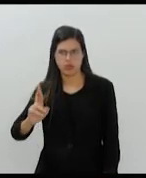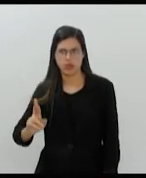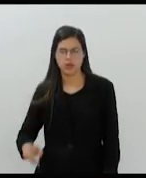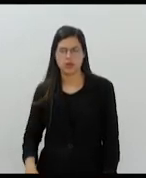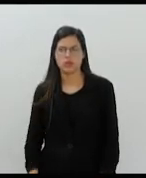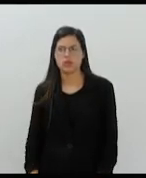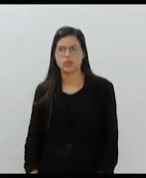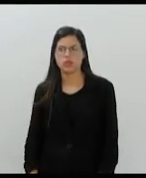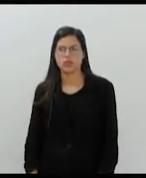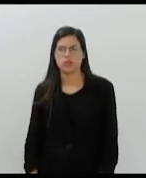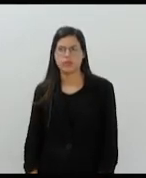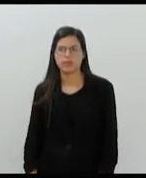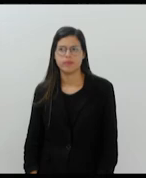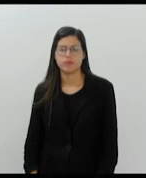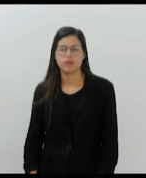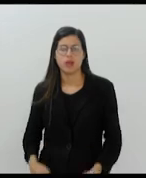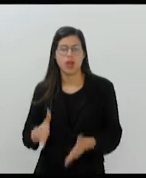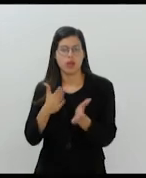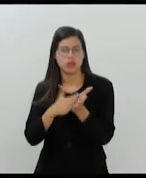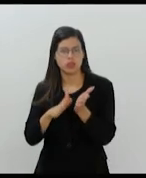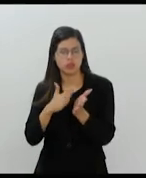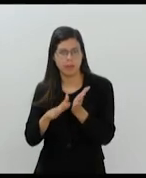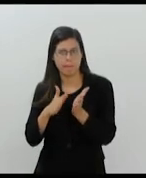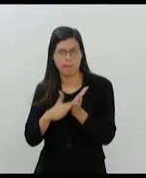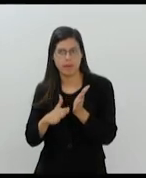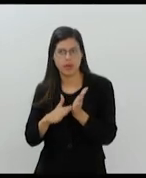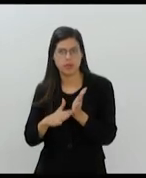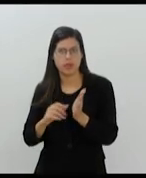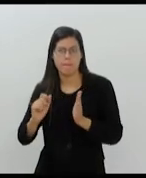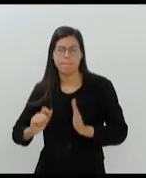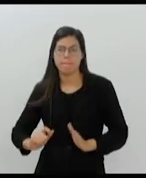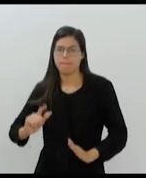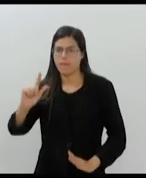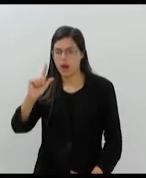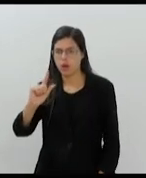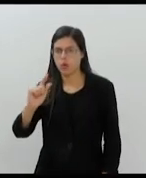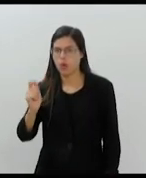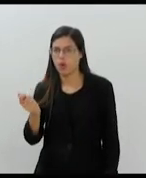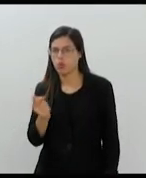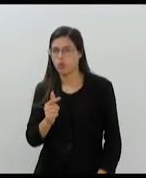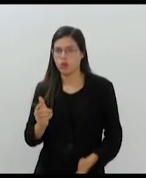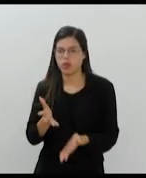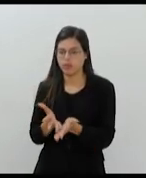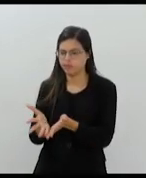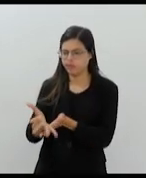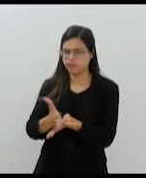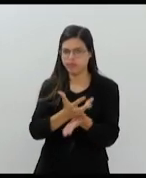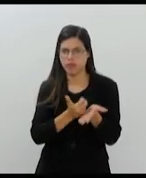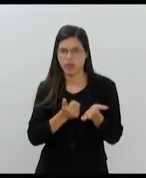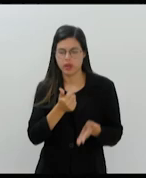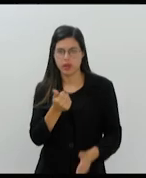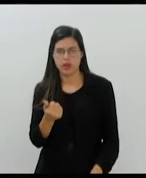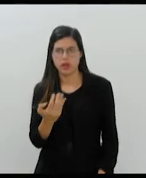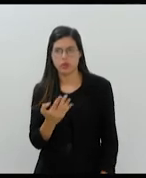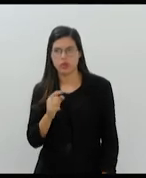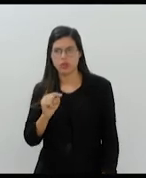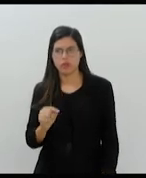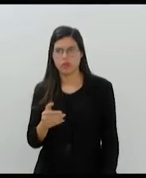as despesas são maiores que as receitas em 14,6